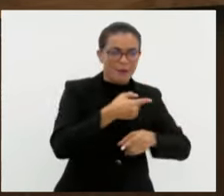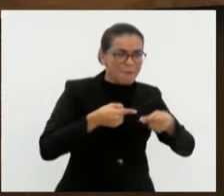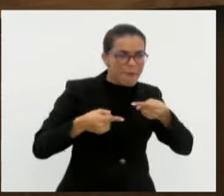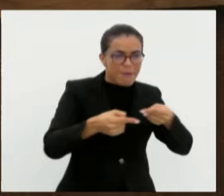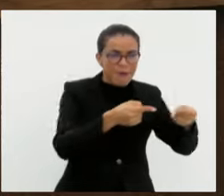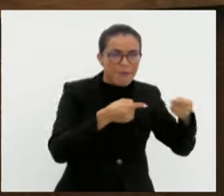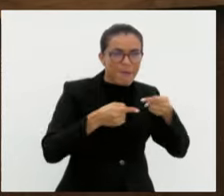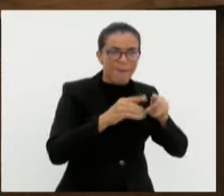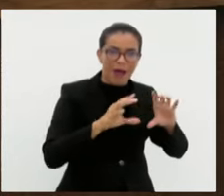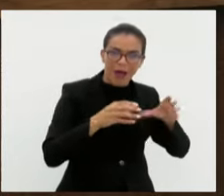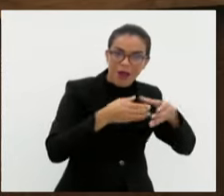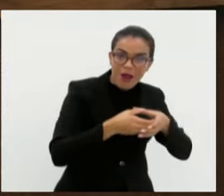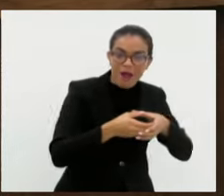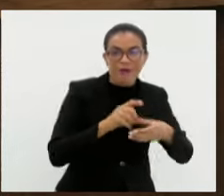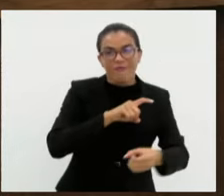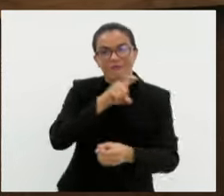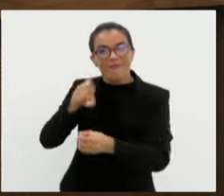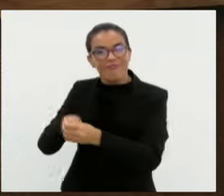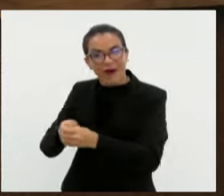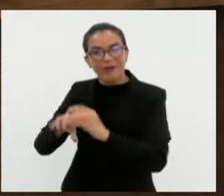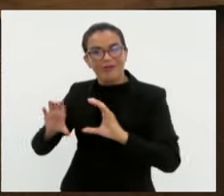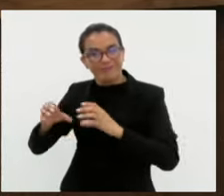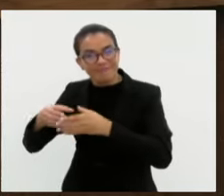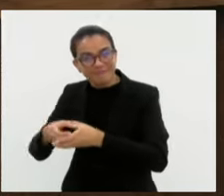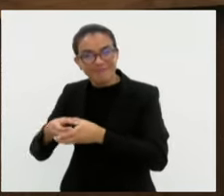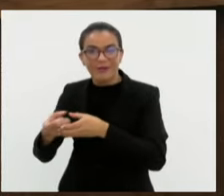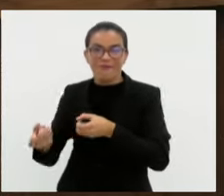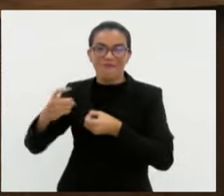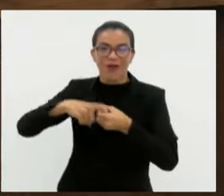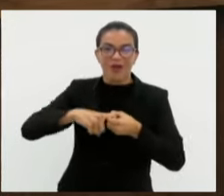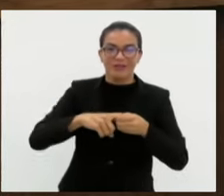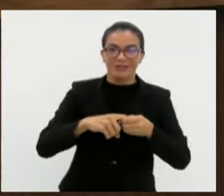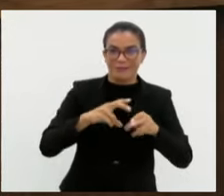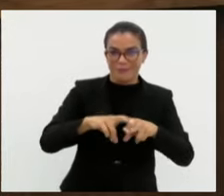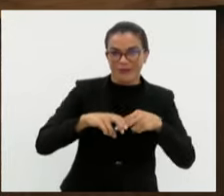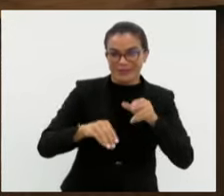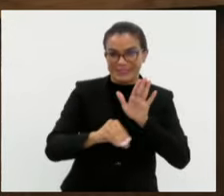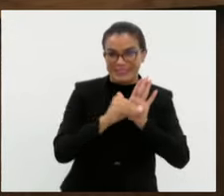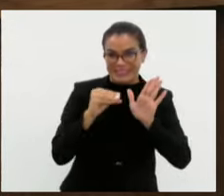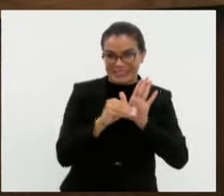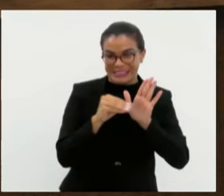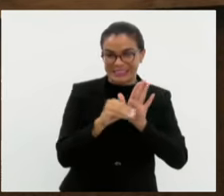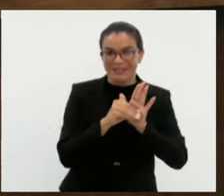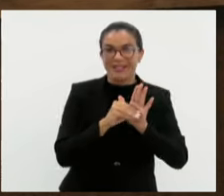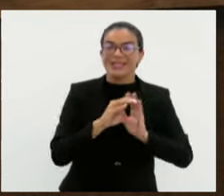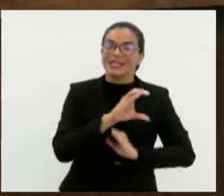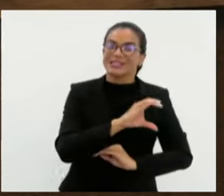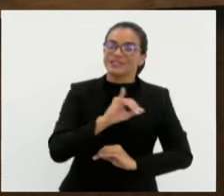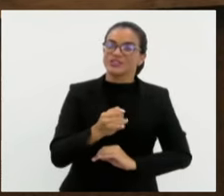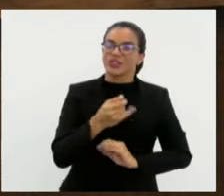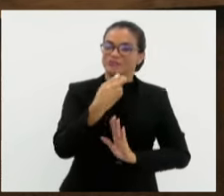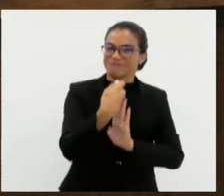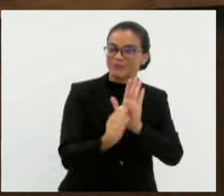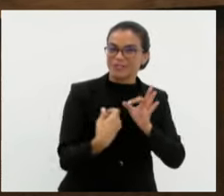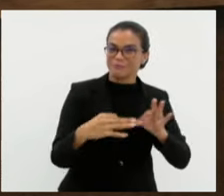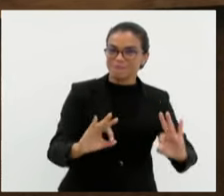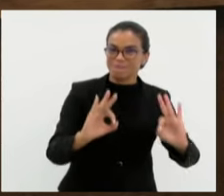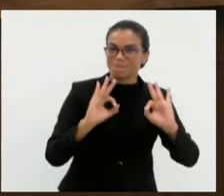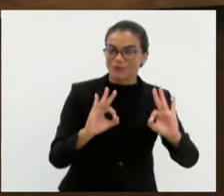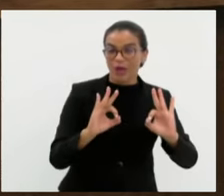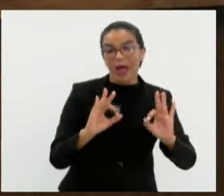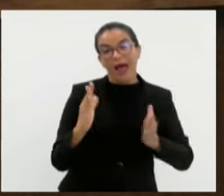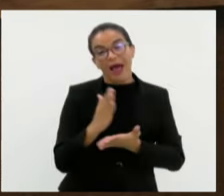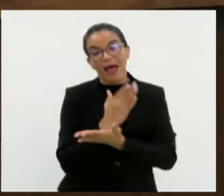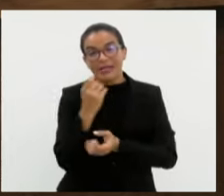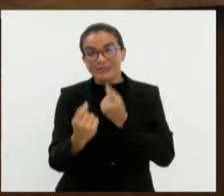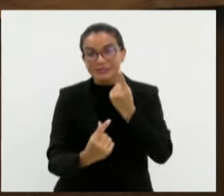discutidos nas comissões, retornam às comissões temáticas, no caso de emenda, e saem da CCJ com o texto final e, eventualmente, até um